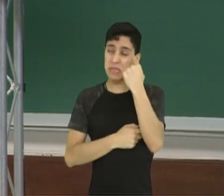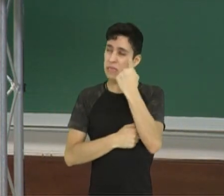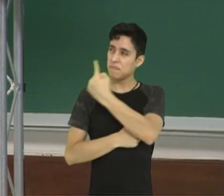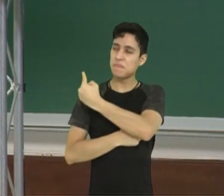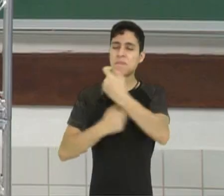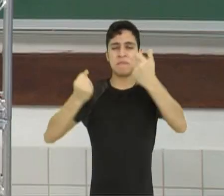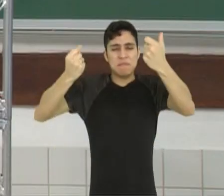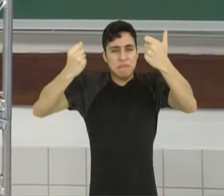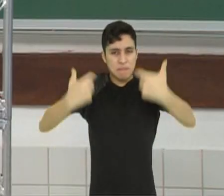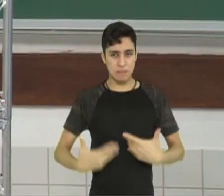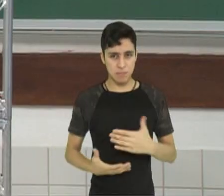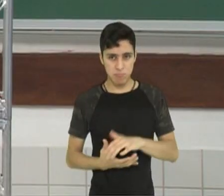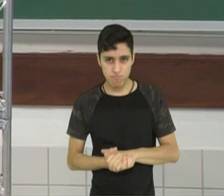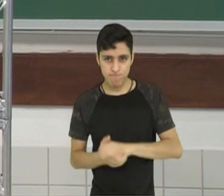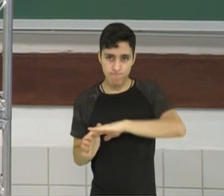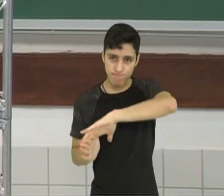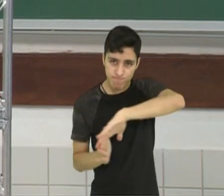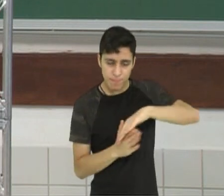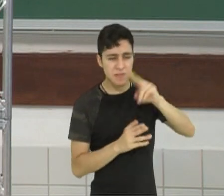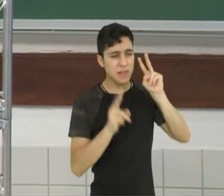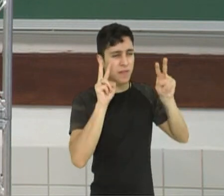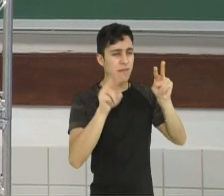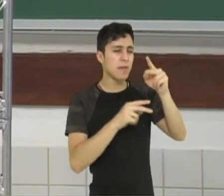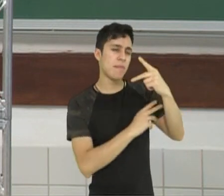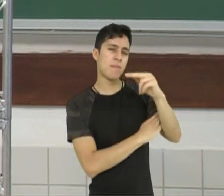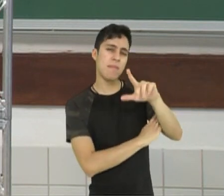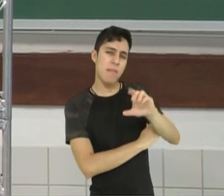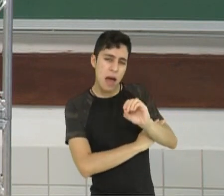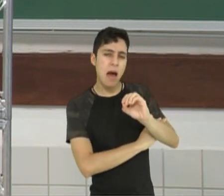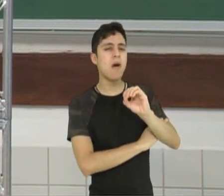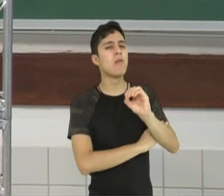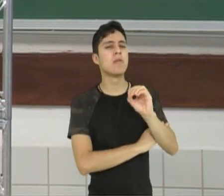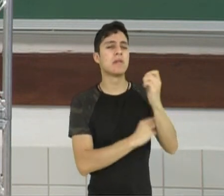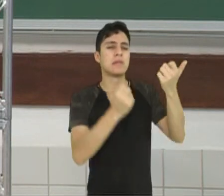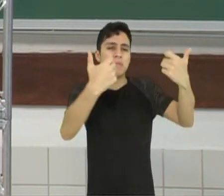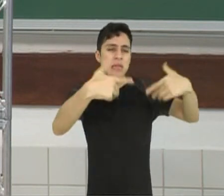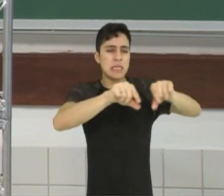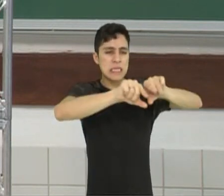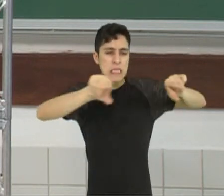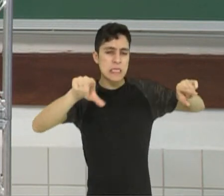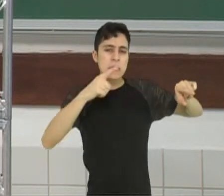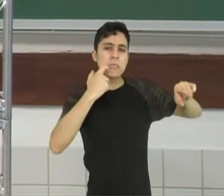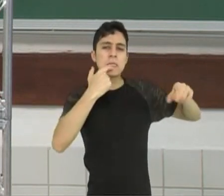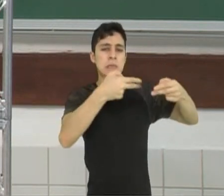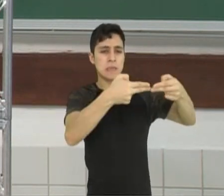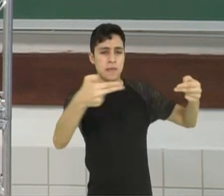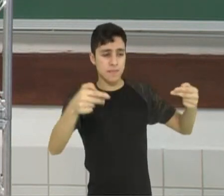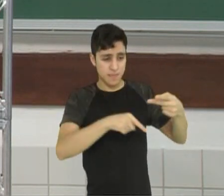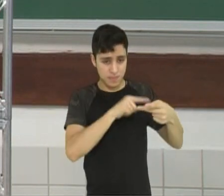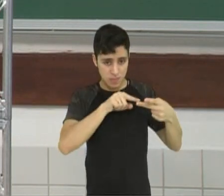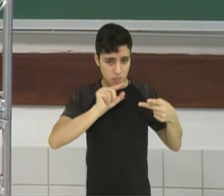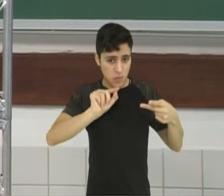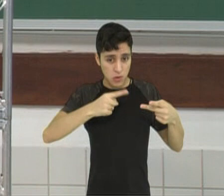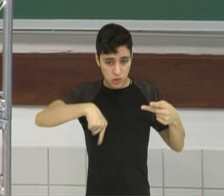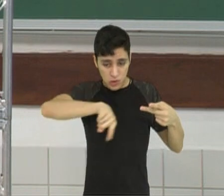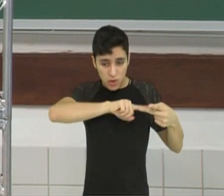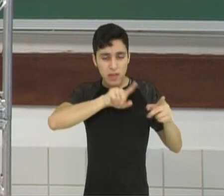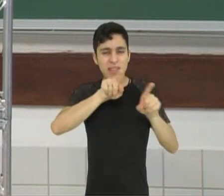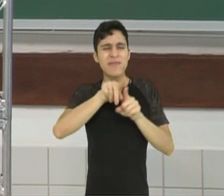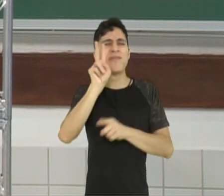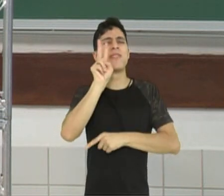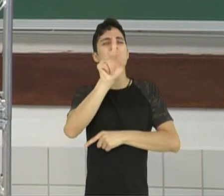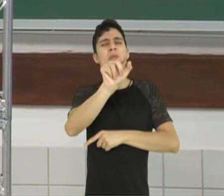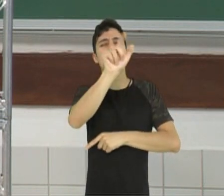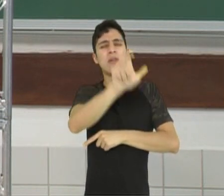questionamentos. A gente viu a obra do Paulo Brusque, né, da faixa que parou o trânsito. A gente viu a obra também